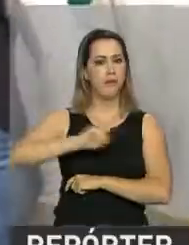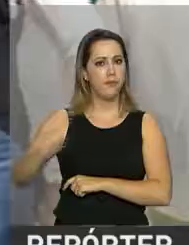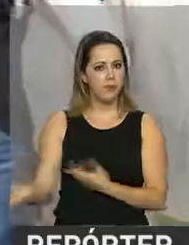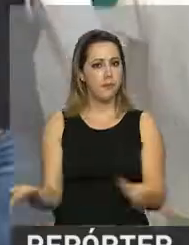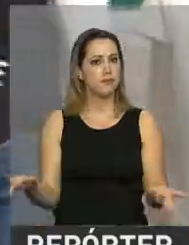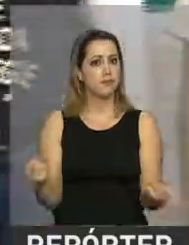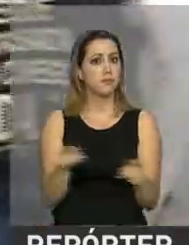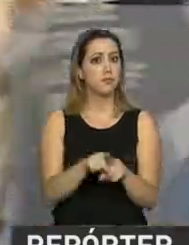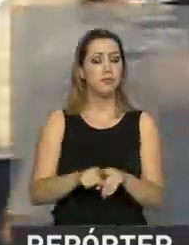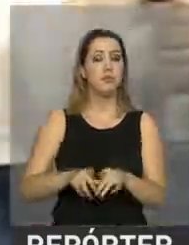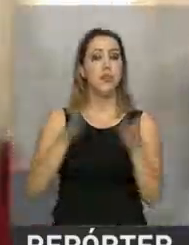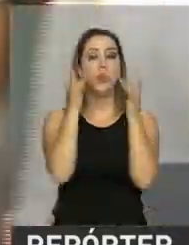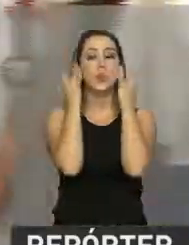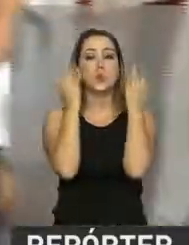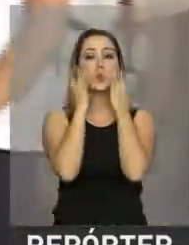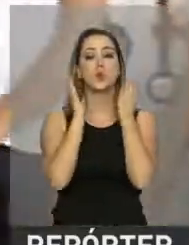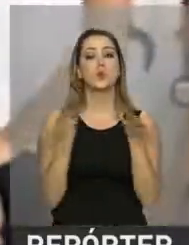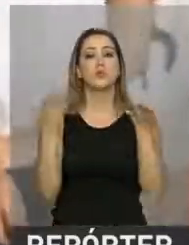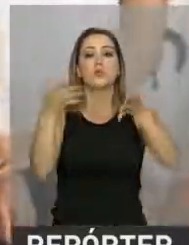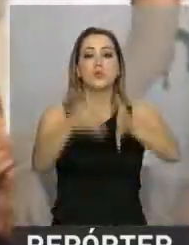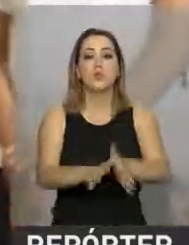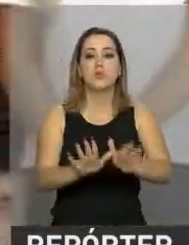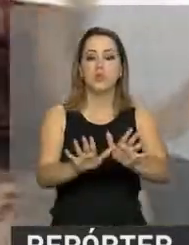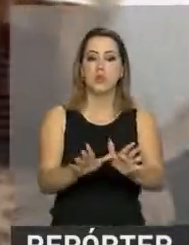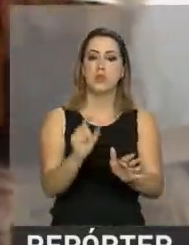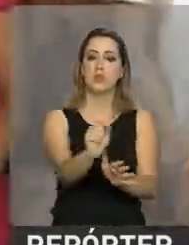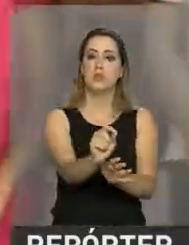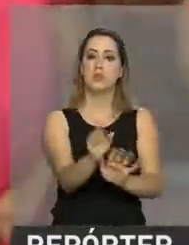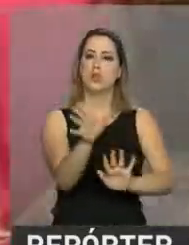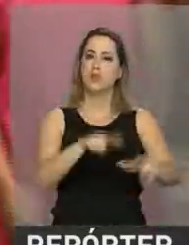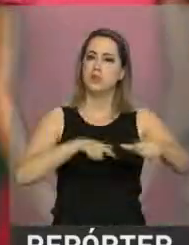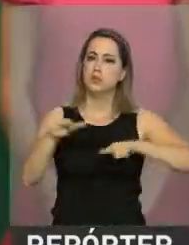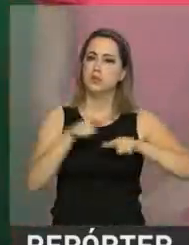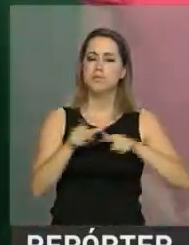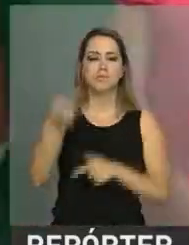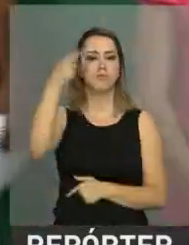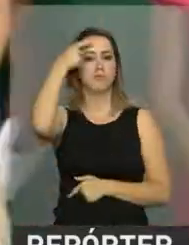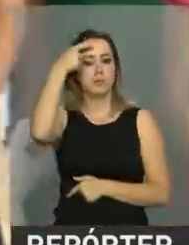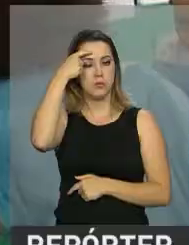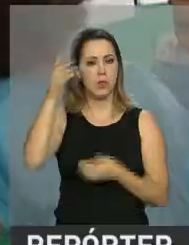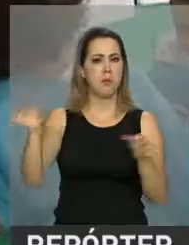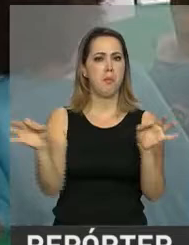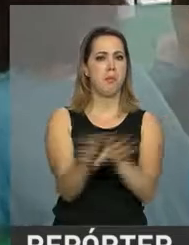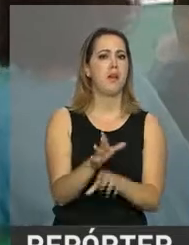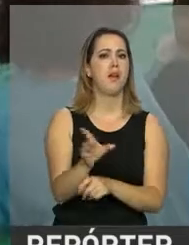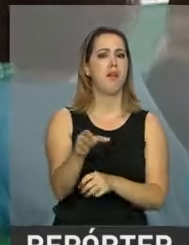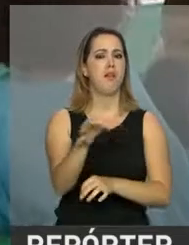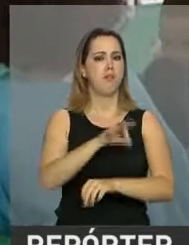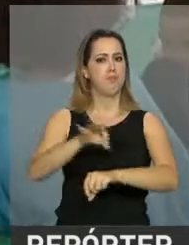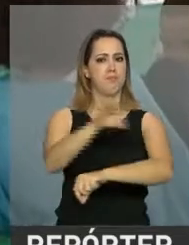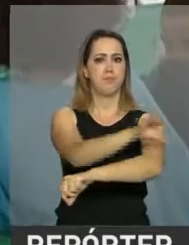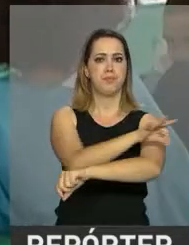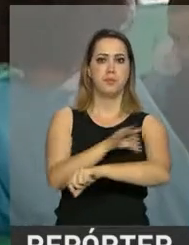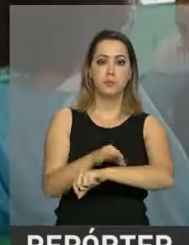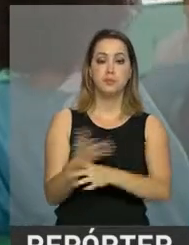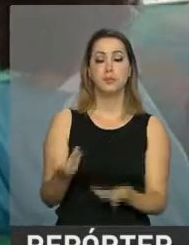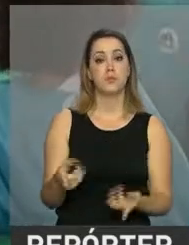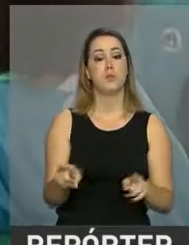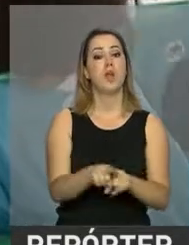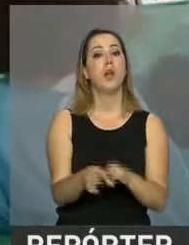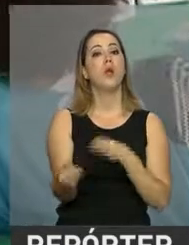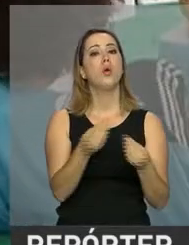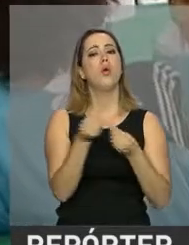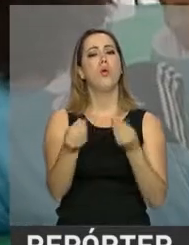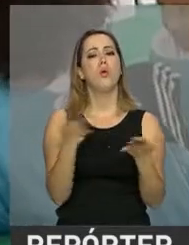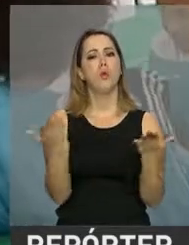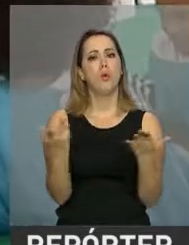A encenação fez parte das atividades de conscientização e combate ao mosquito. Para combater o Aedes aegypti é